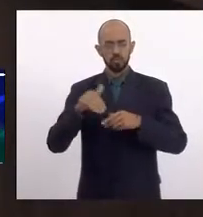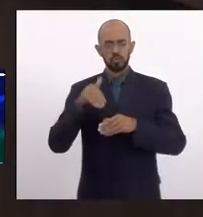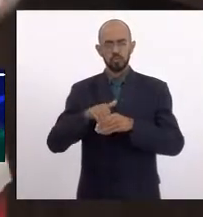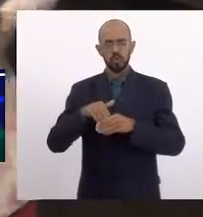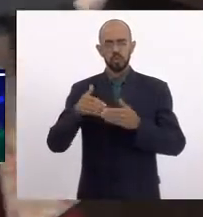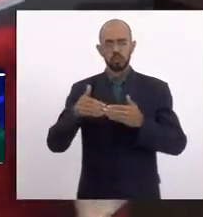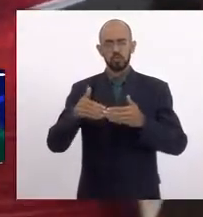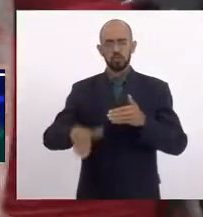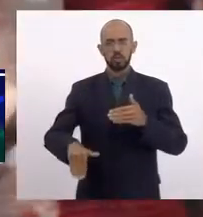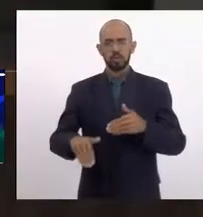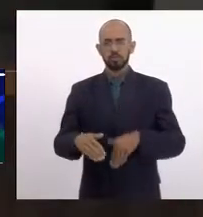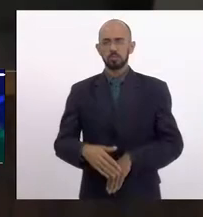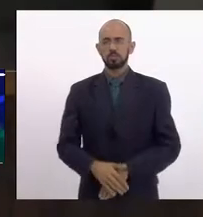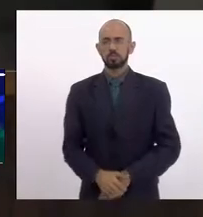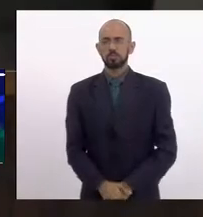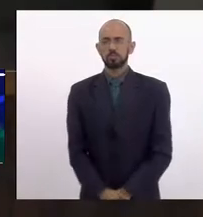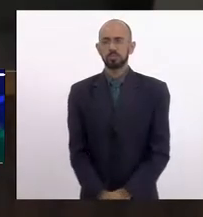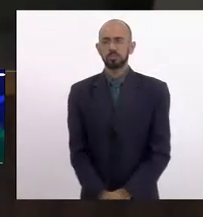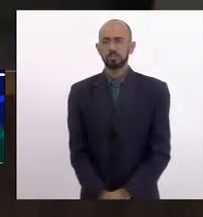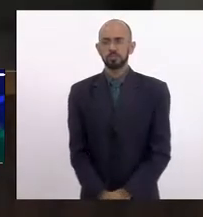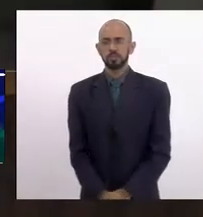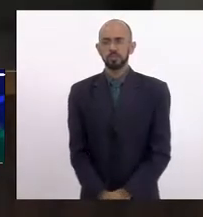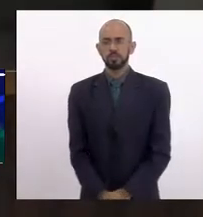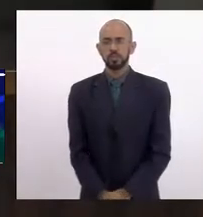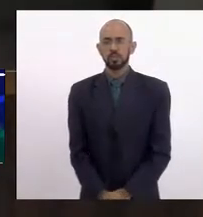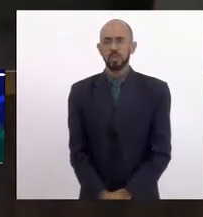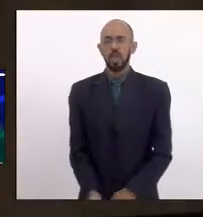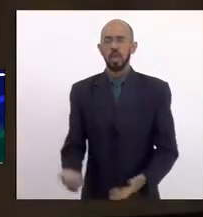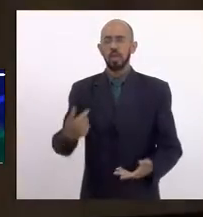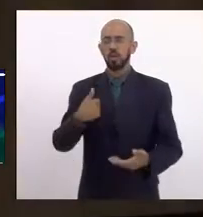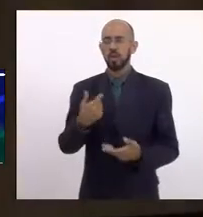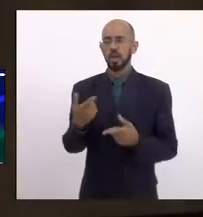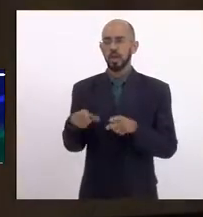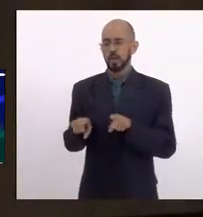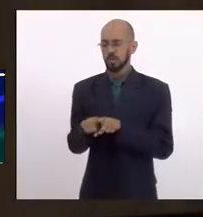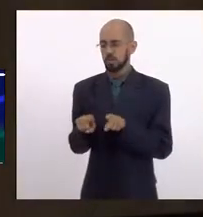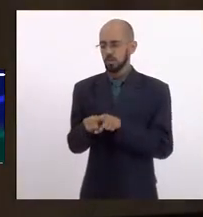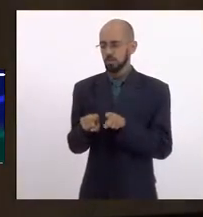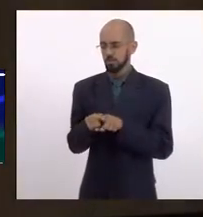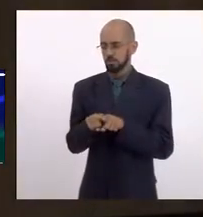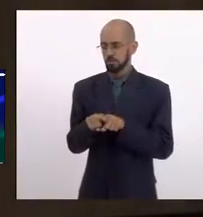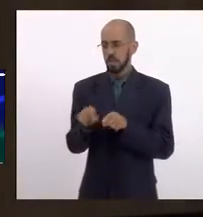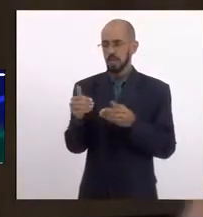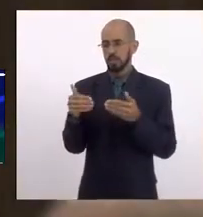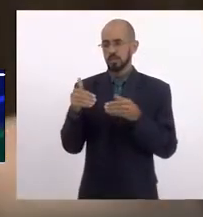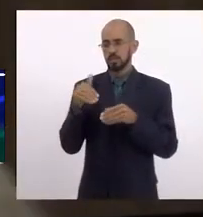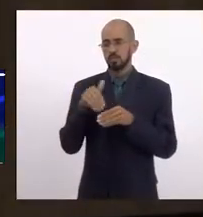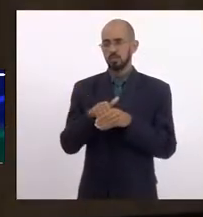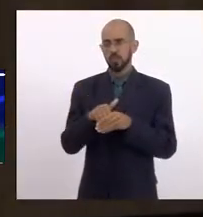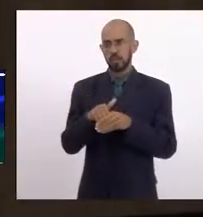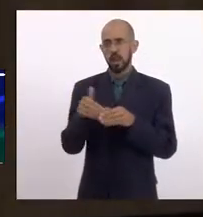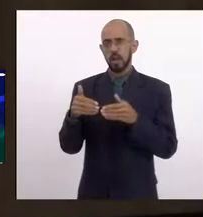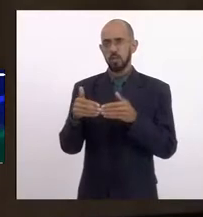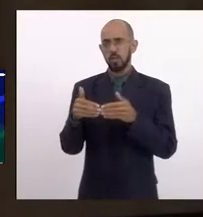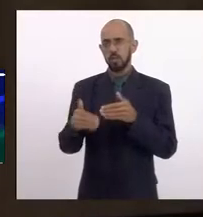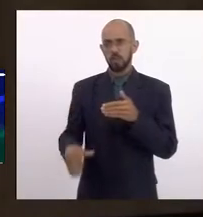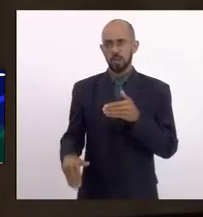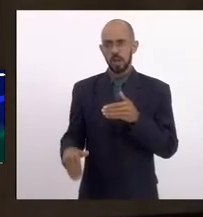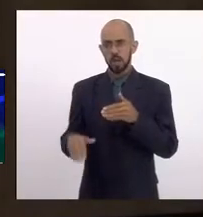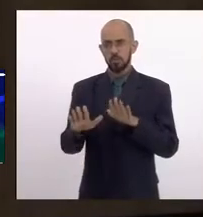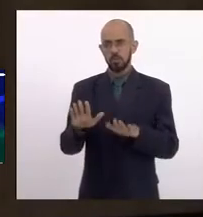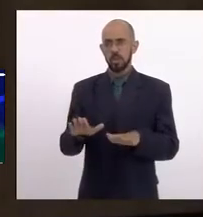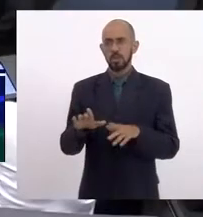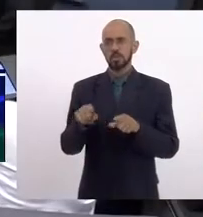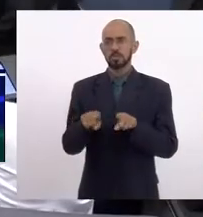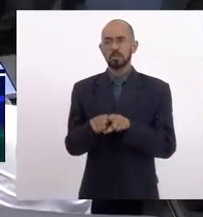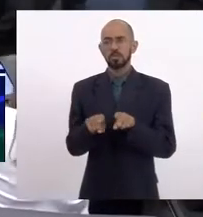contrário Obrigada só queria conseguir eu volto o contrário embora reconheça que o ano base dos 21 é melhor que eu defendia para assim como